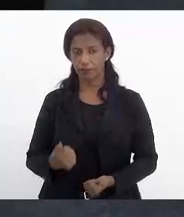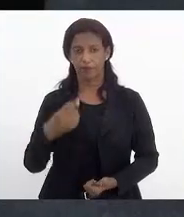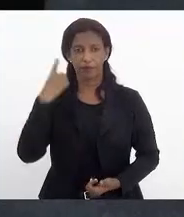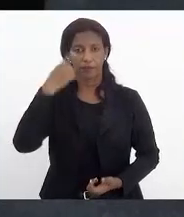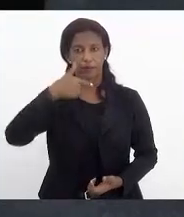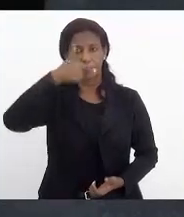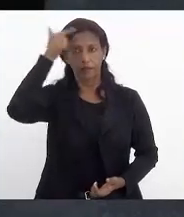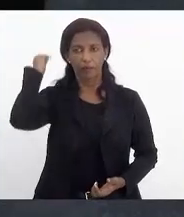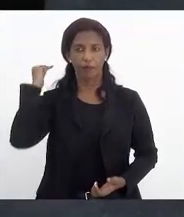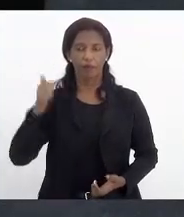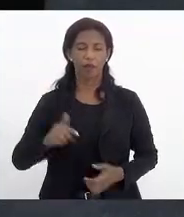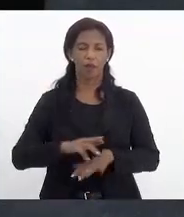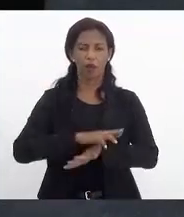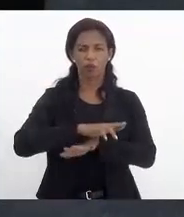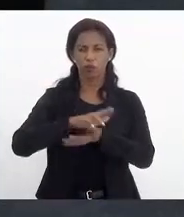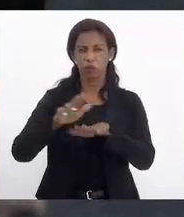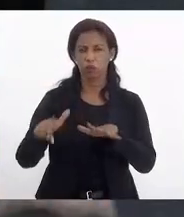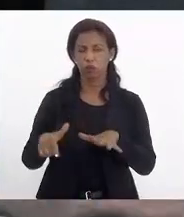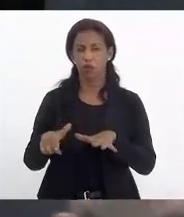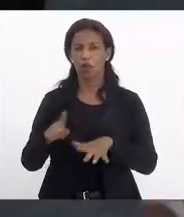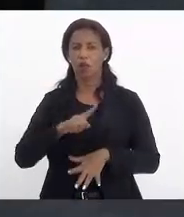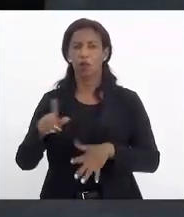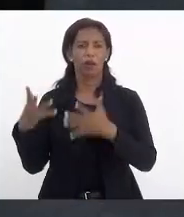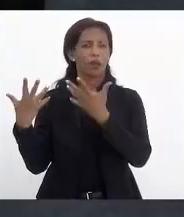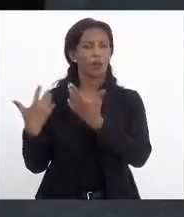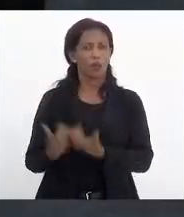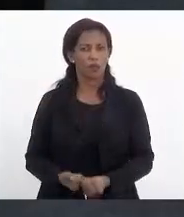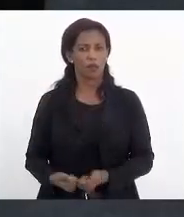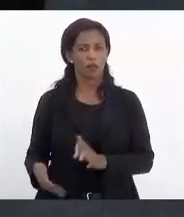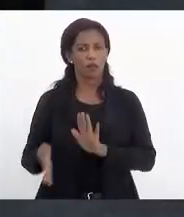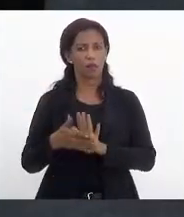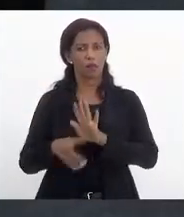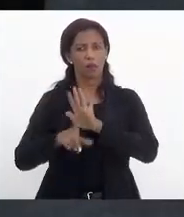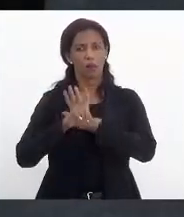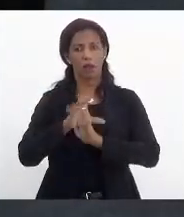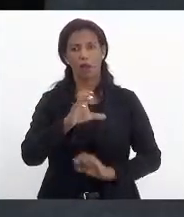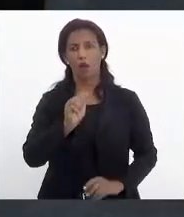assim, um acerto inadmissível em relação à própria Lei